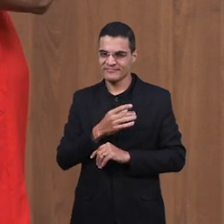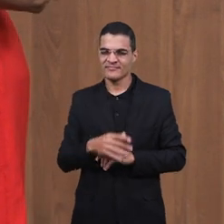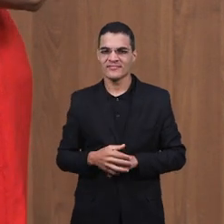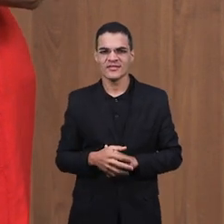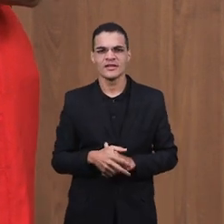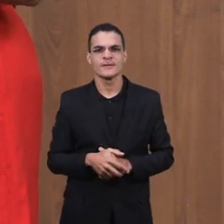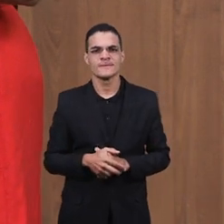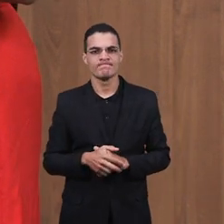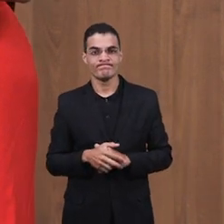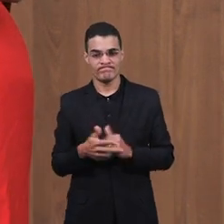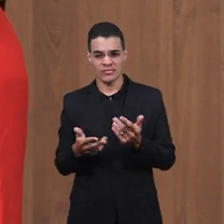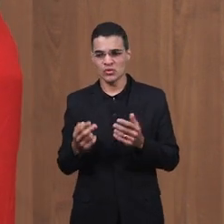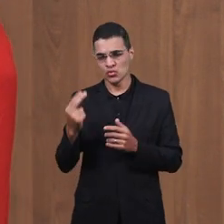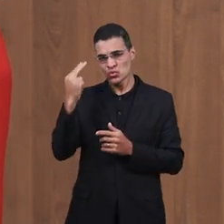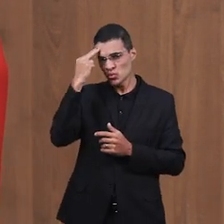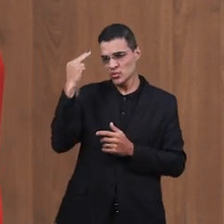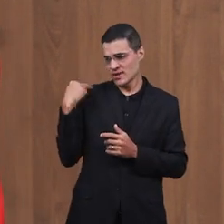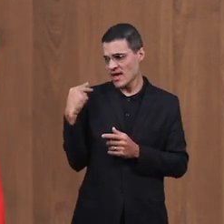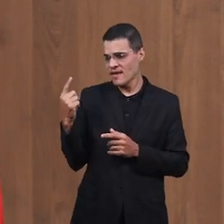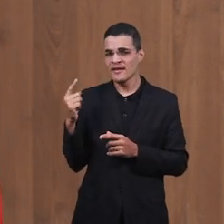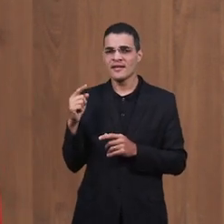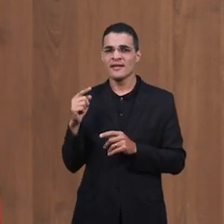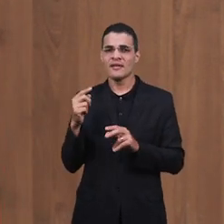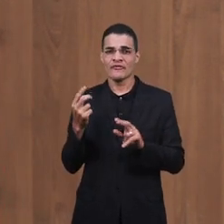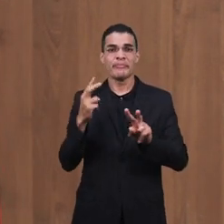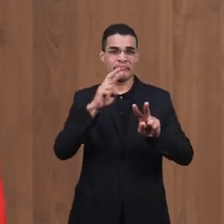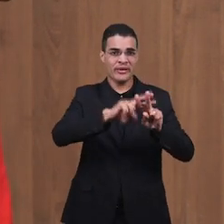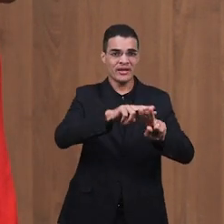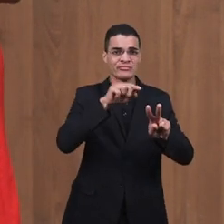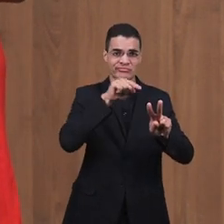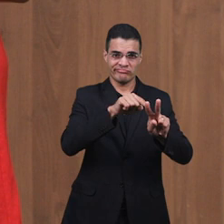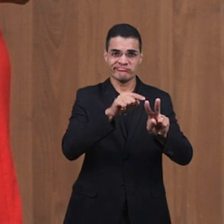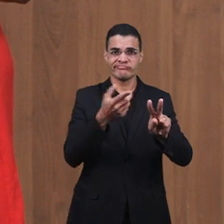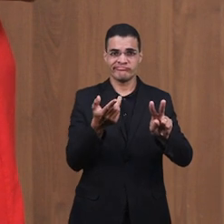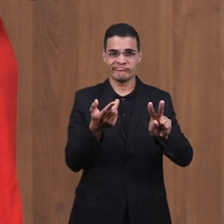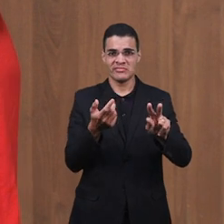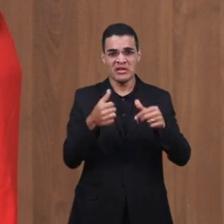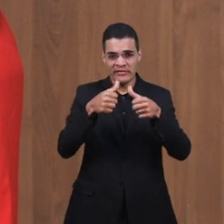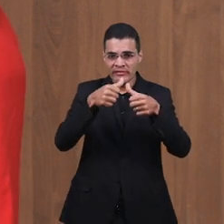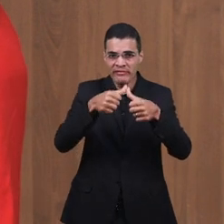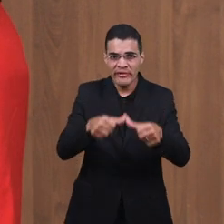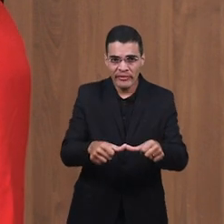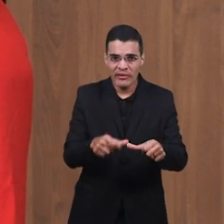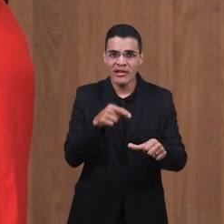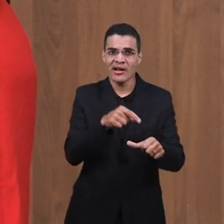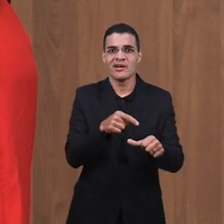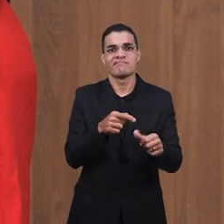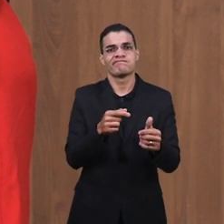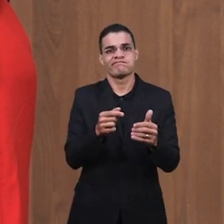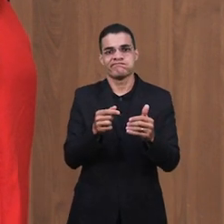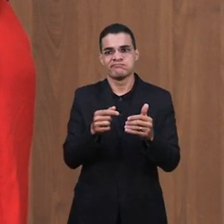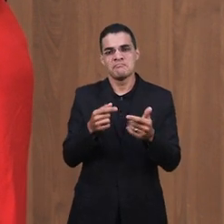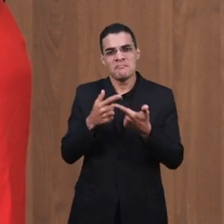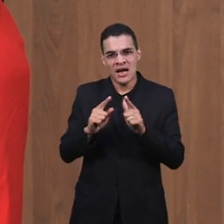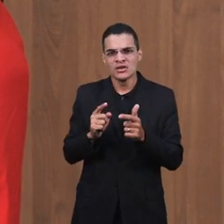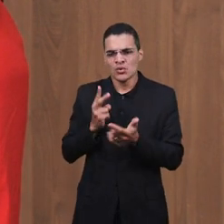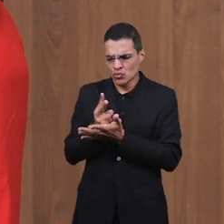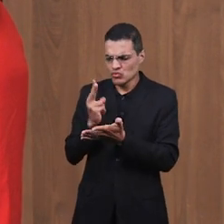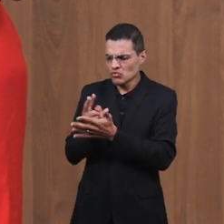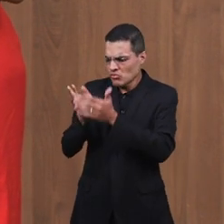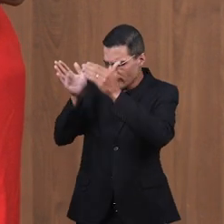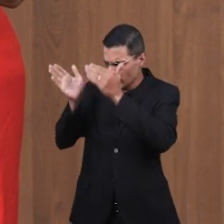José foi preso por algo que não fez. Na prisão, Ele permaneceu fiel e